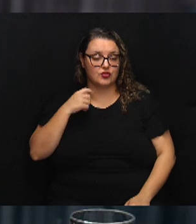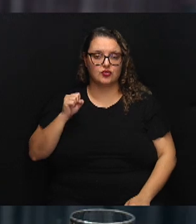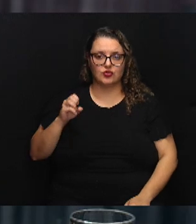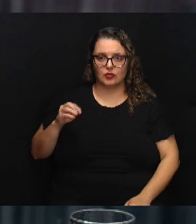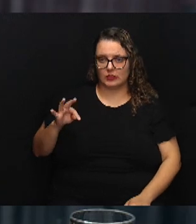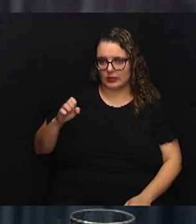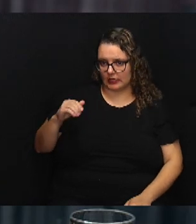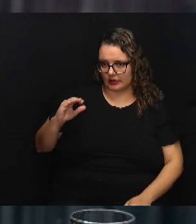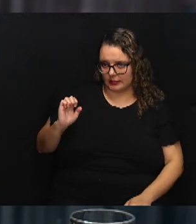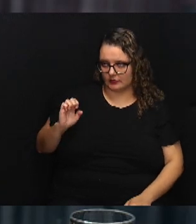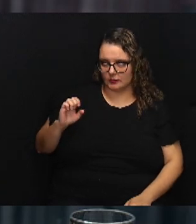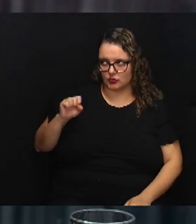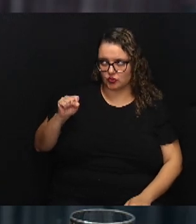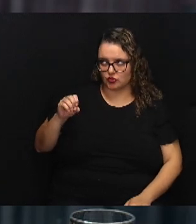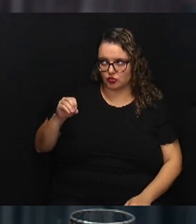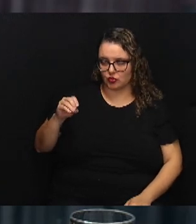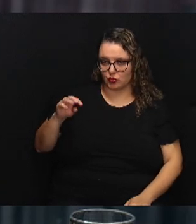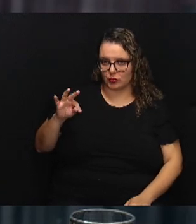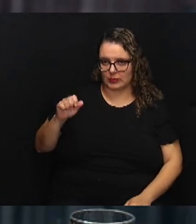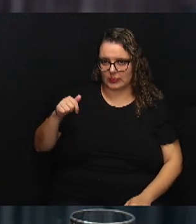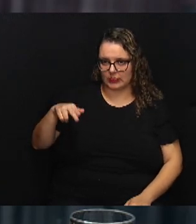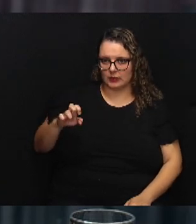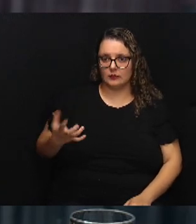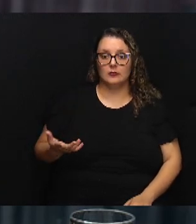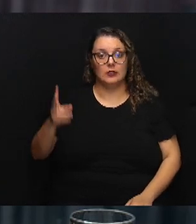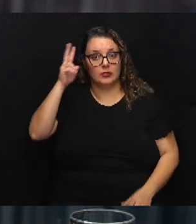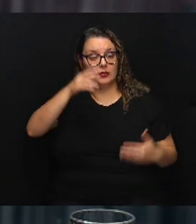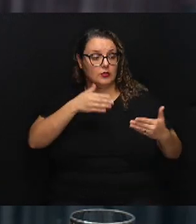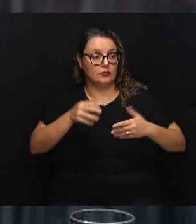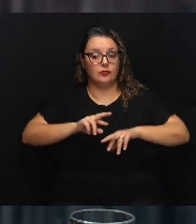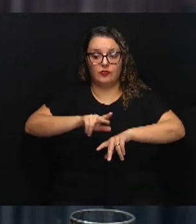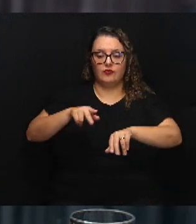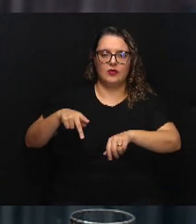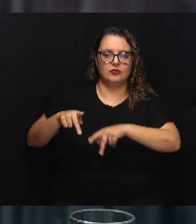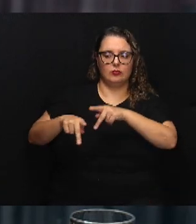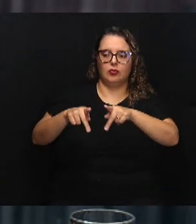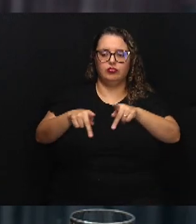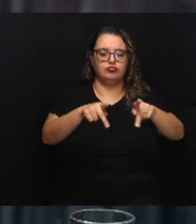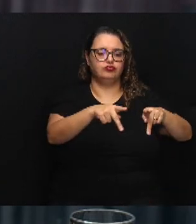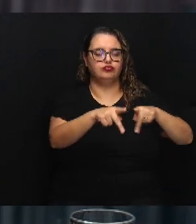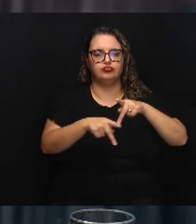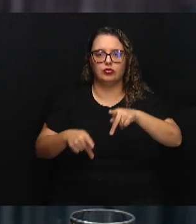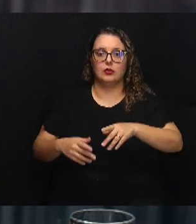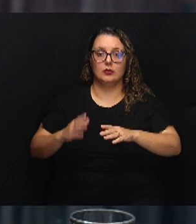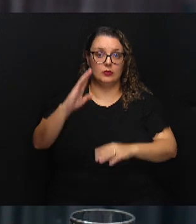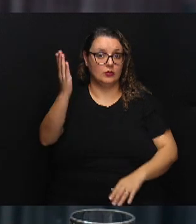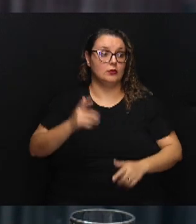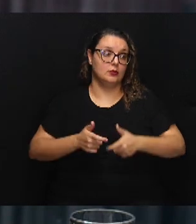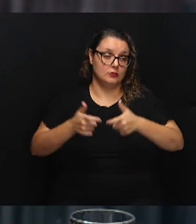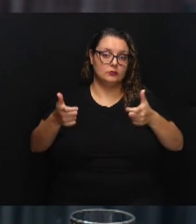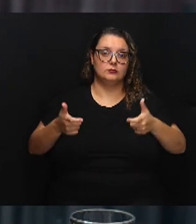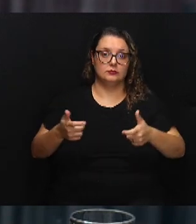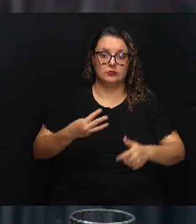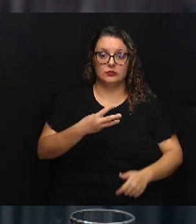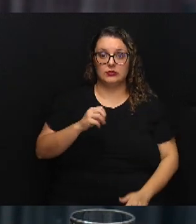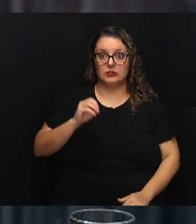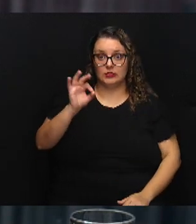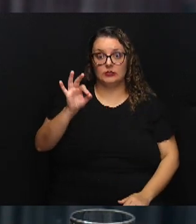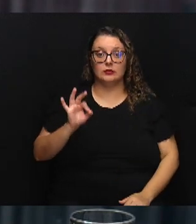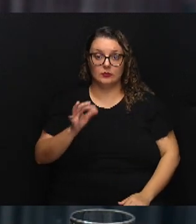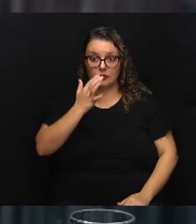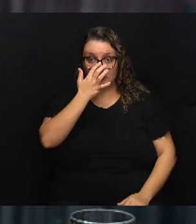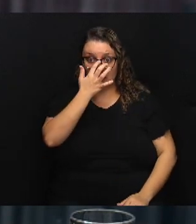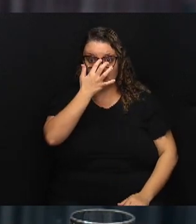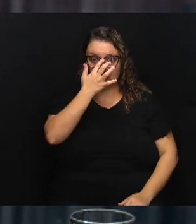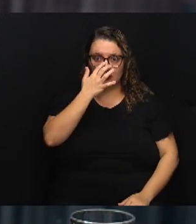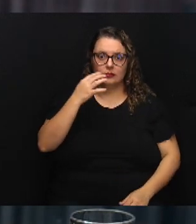Brasil aconteceu paralelamente com diversos povos, né? E o Brasil cresceu muito, cerca de 30%